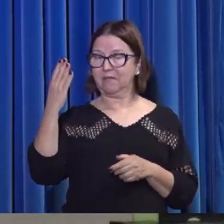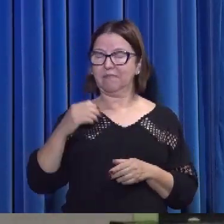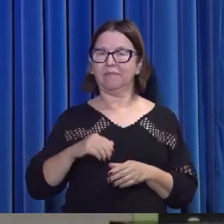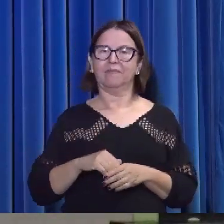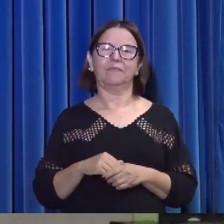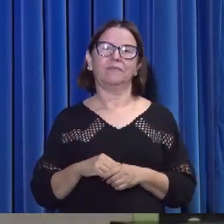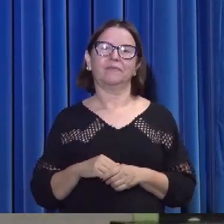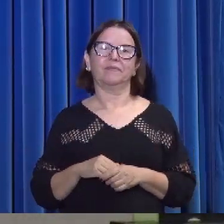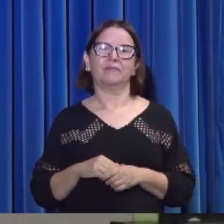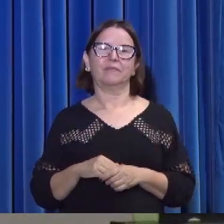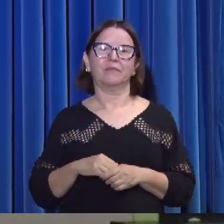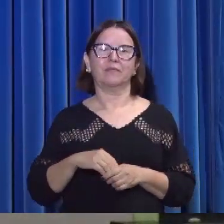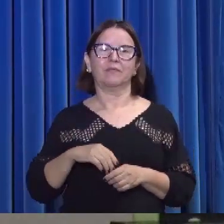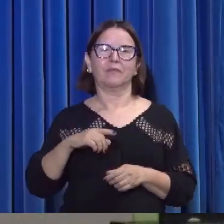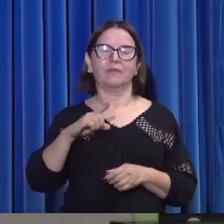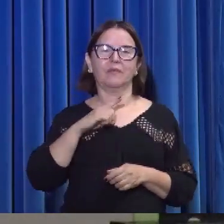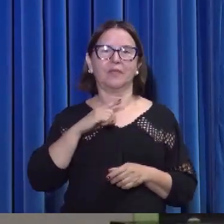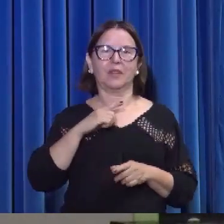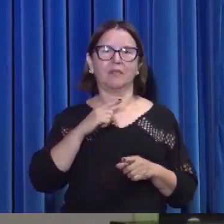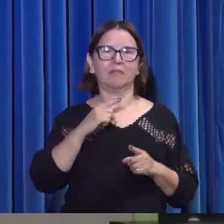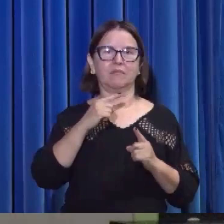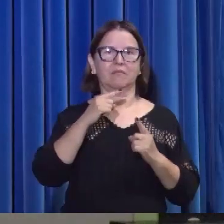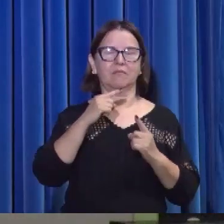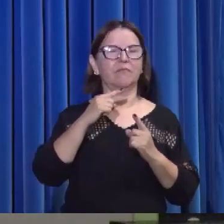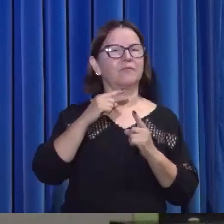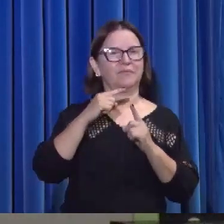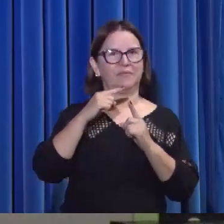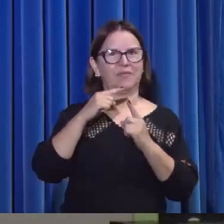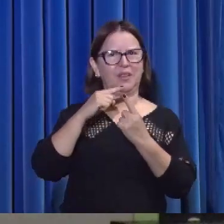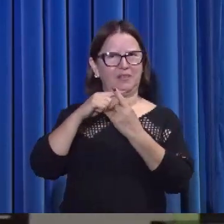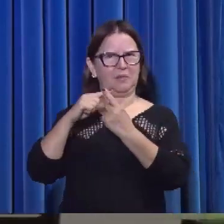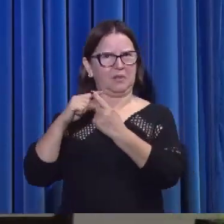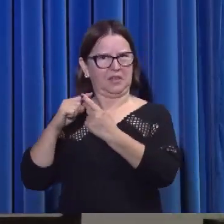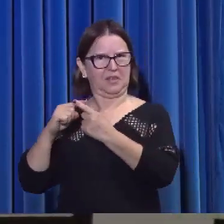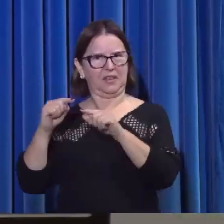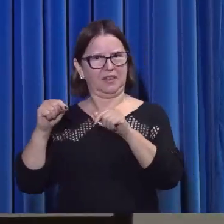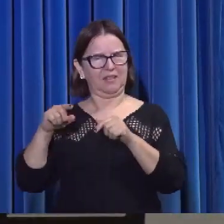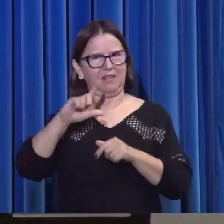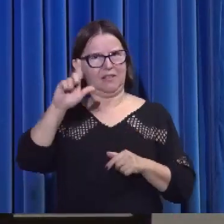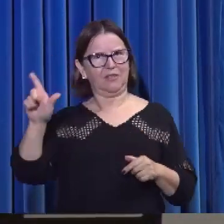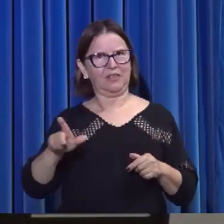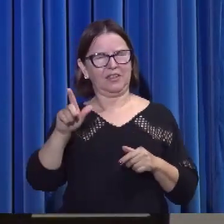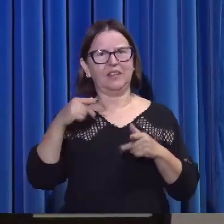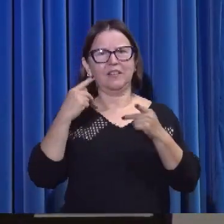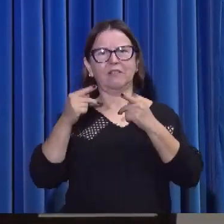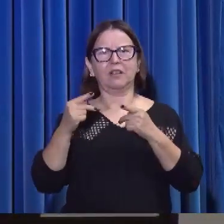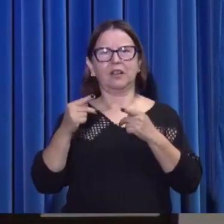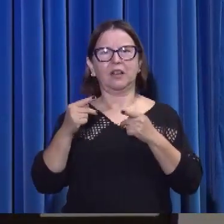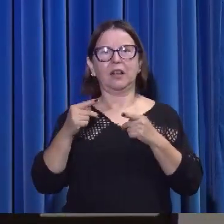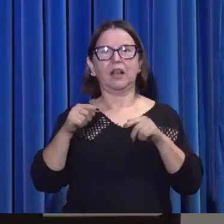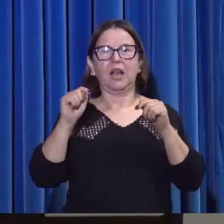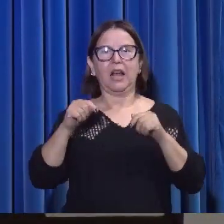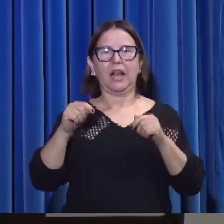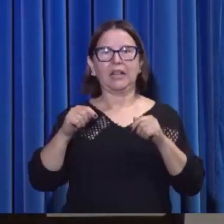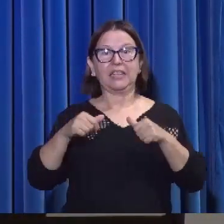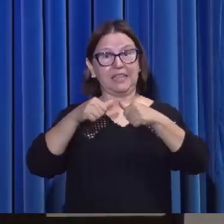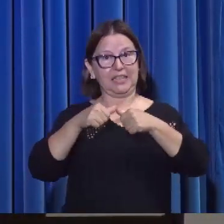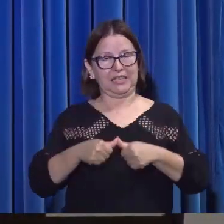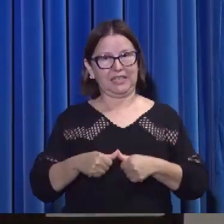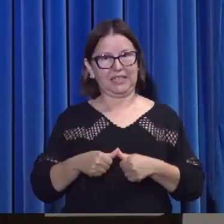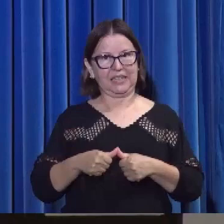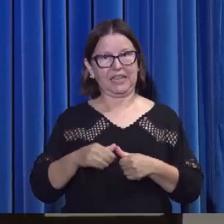Nós temos um cemitério aqui em Londrina que tem uma lápide escrito assim: aqui jaz Carmen Beatriz, muito contra a sua